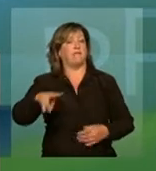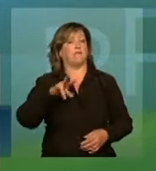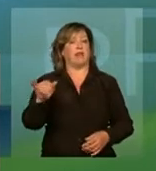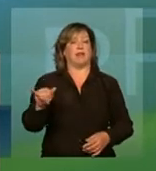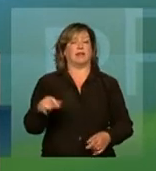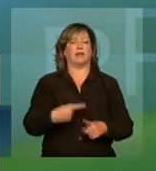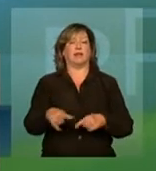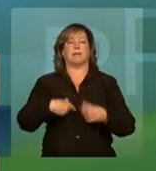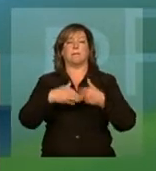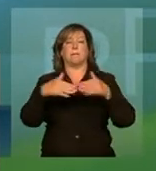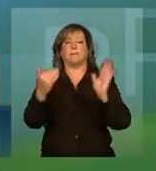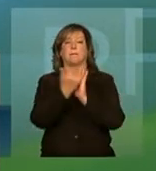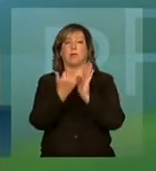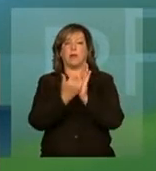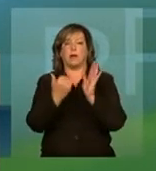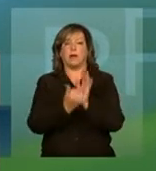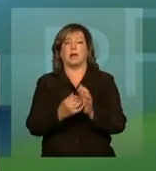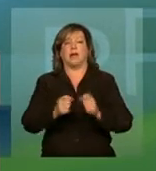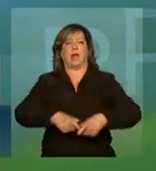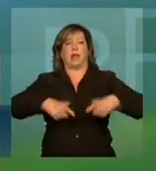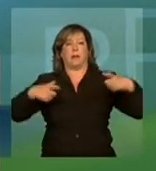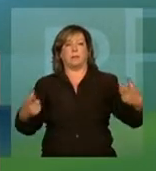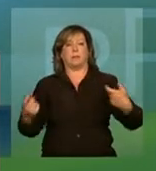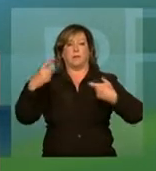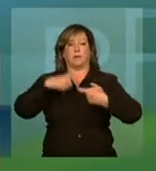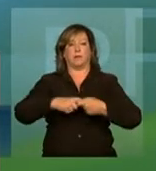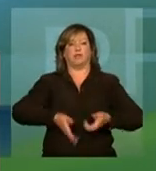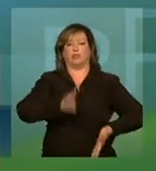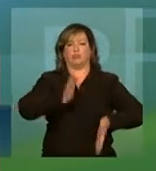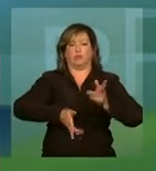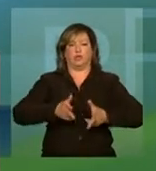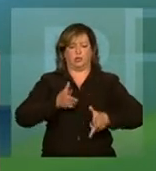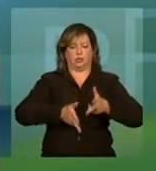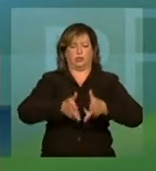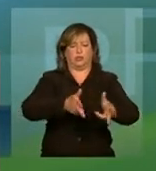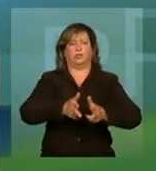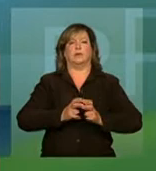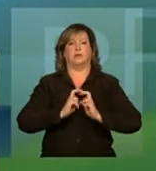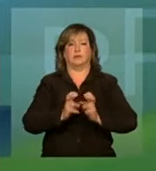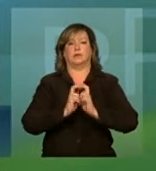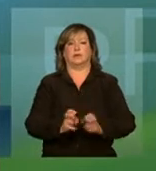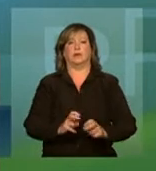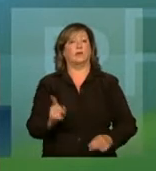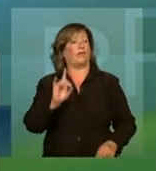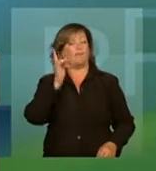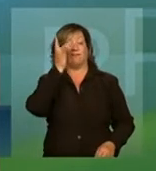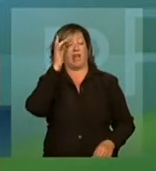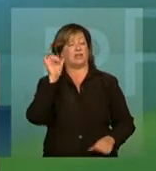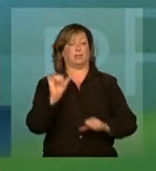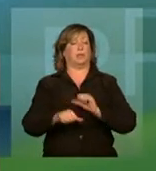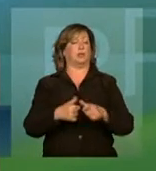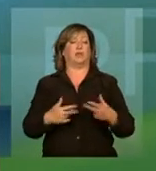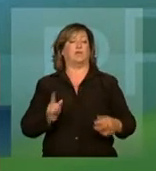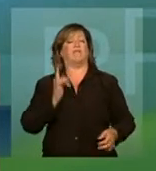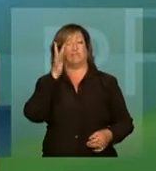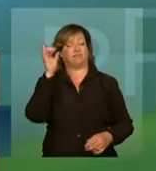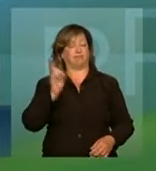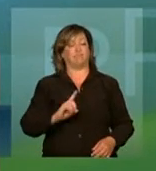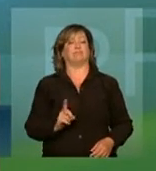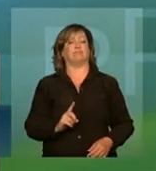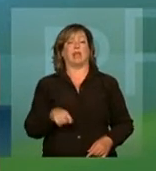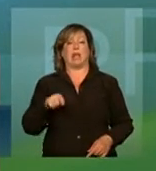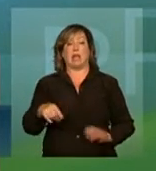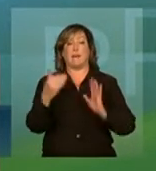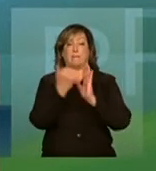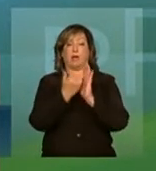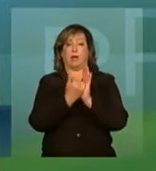ousado programa de recuperação e ampliação da nossa malha ferroviária. Não é fácil fazer mudanças. O programa de investimento em logístico